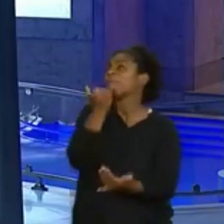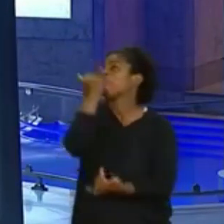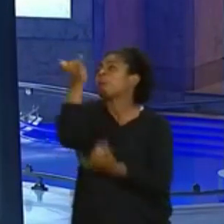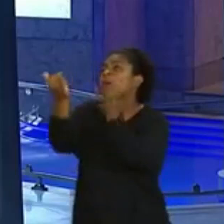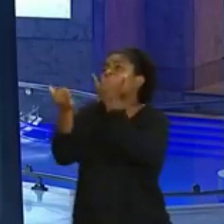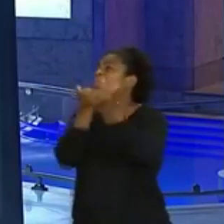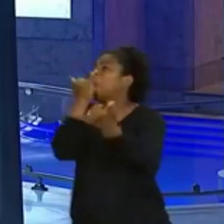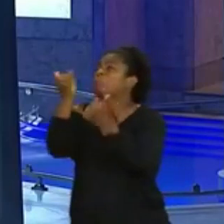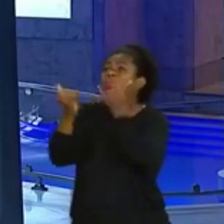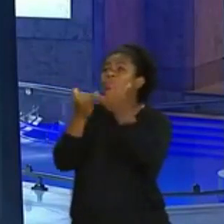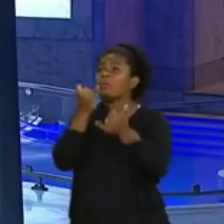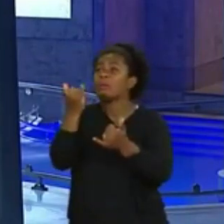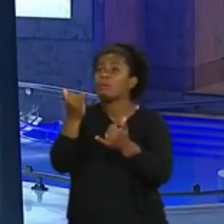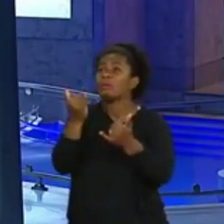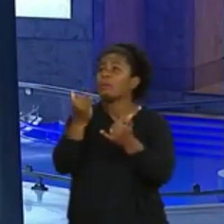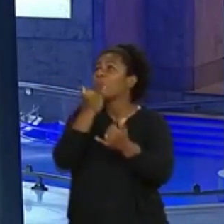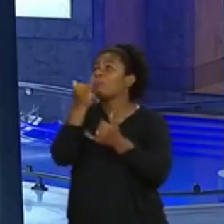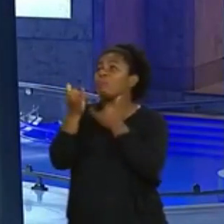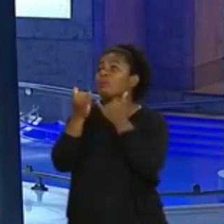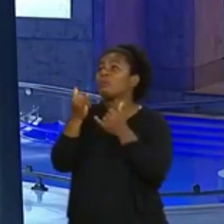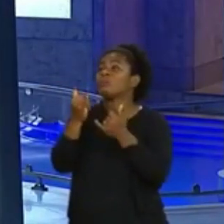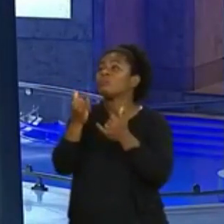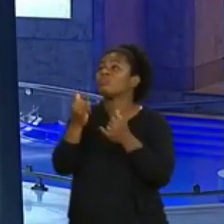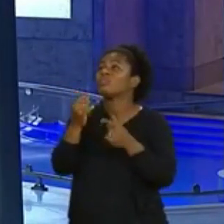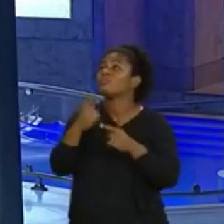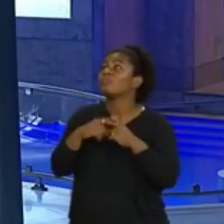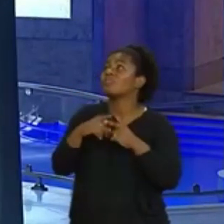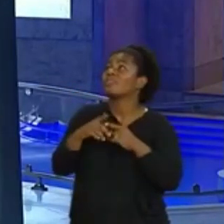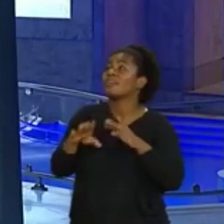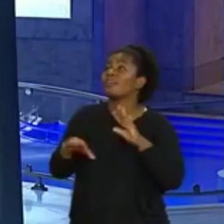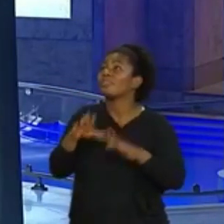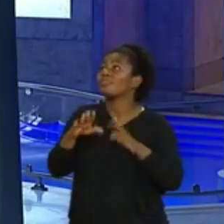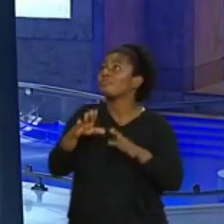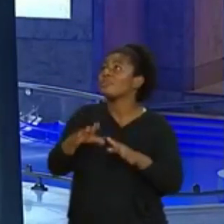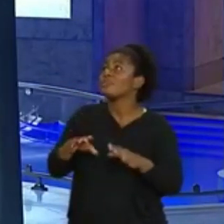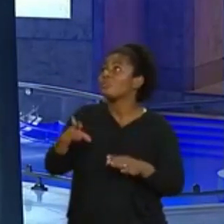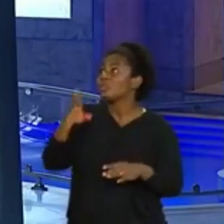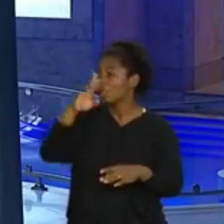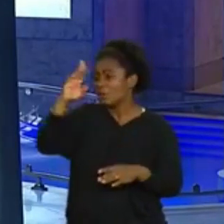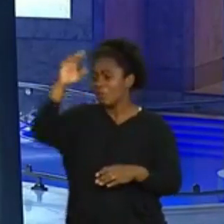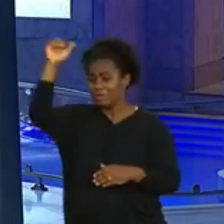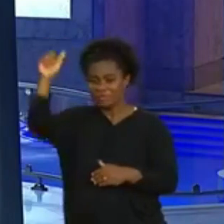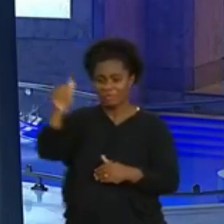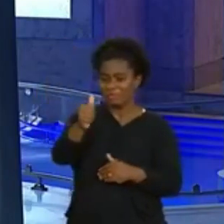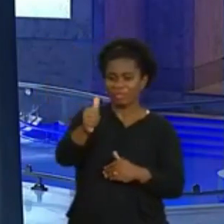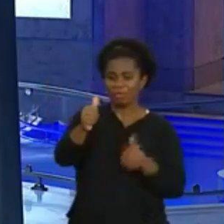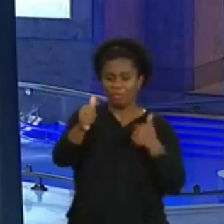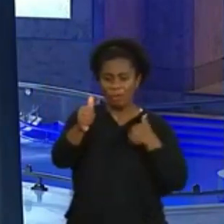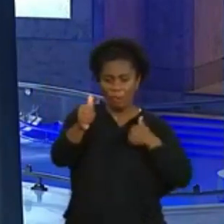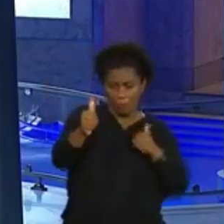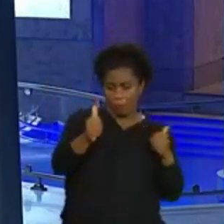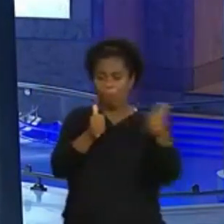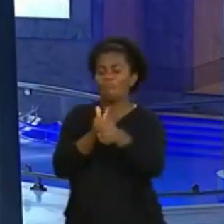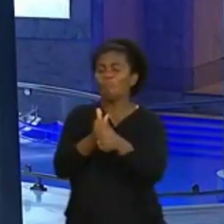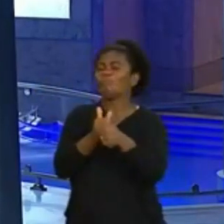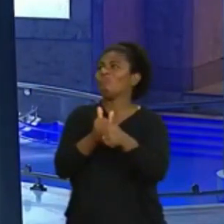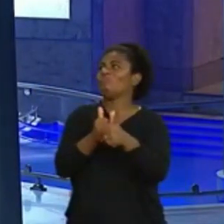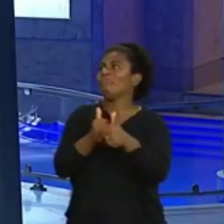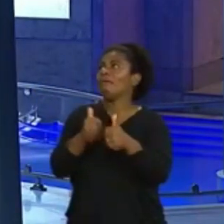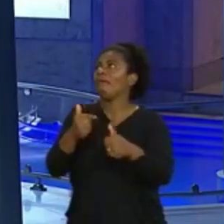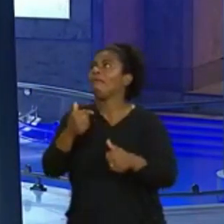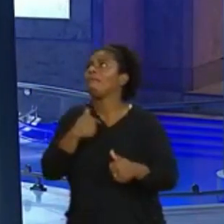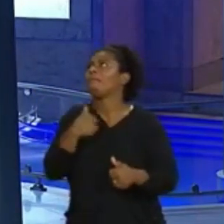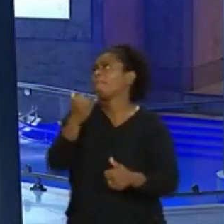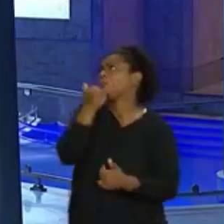Perdoe pelas vezes que eu não te coloquei na frente de tudo, que eu tomei atitude sem pensar em ti. Perdoe,